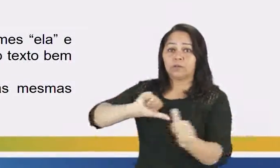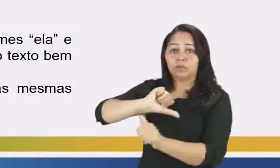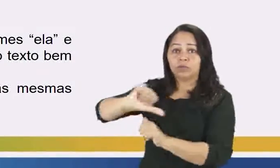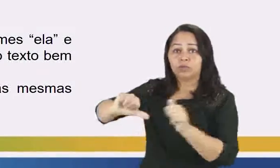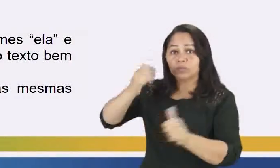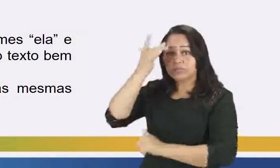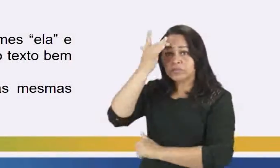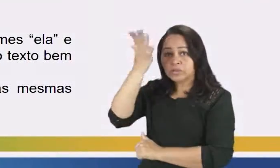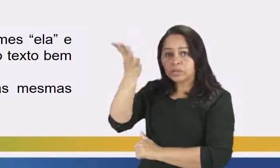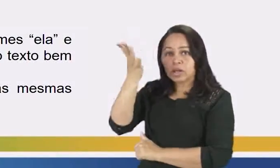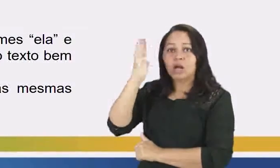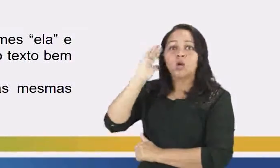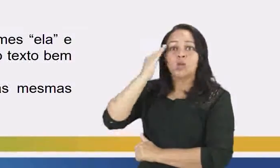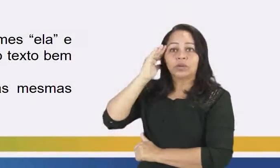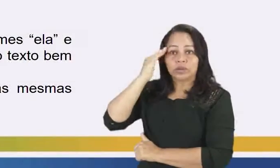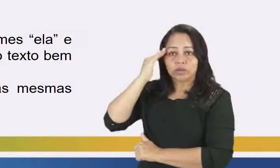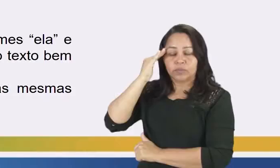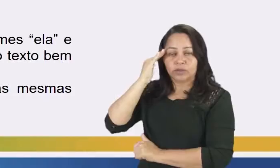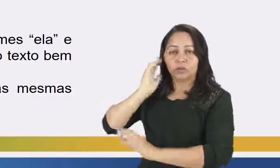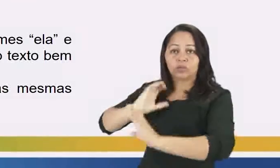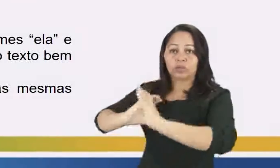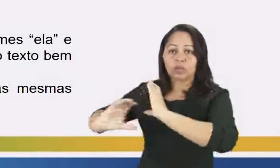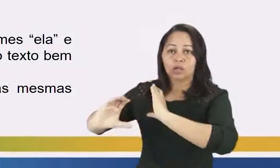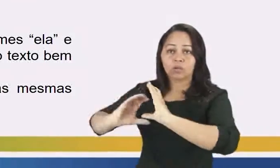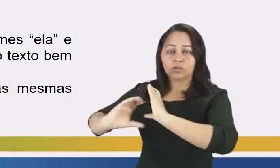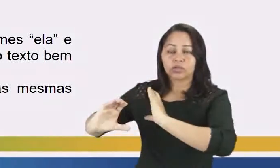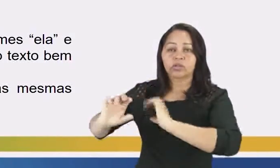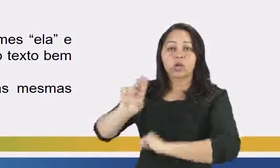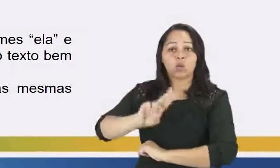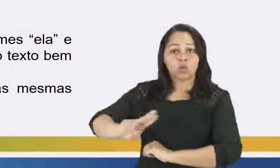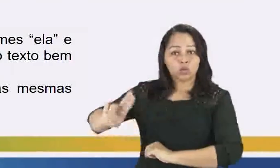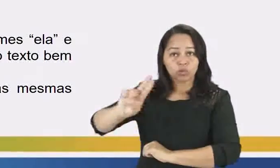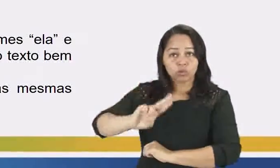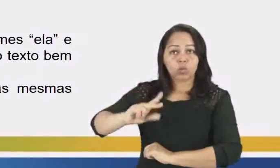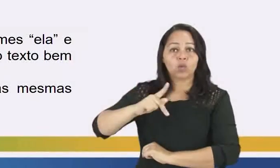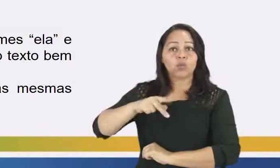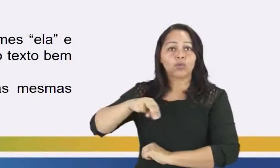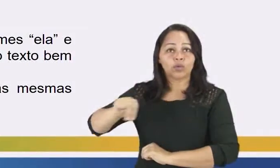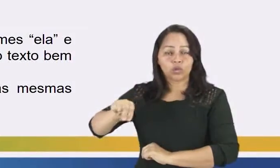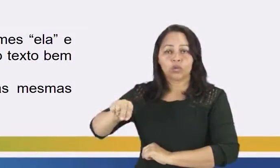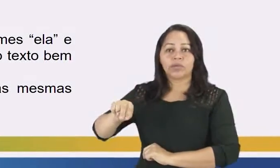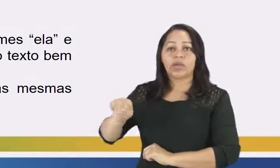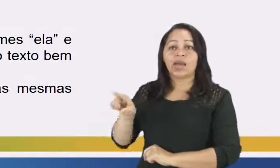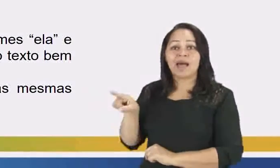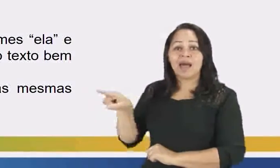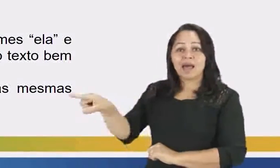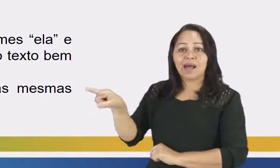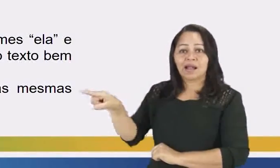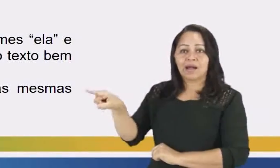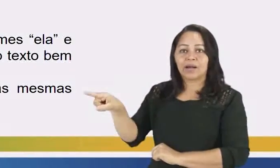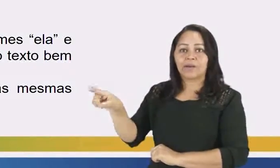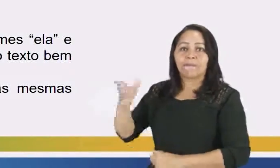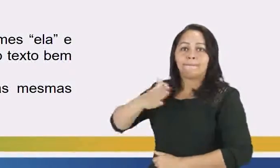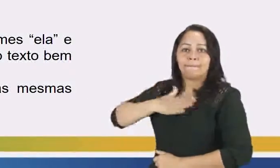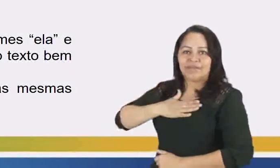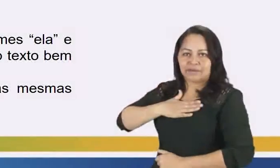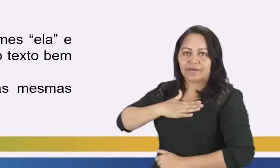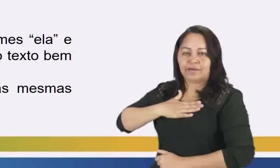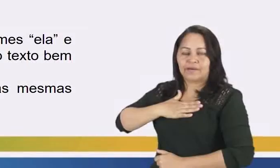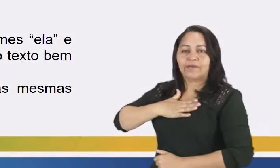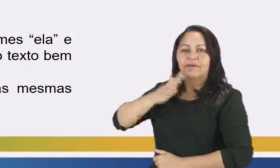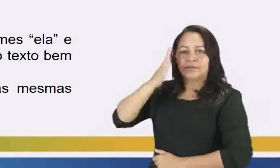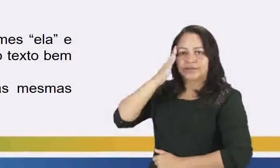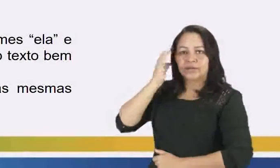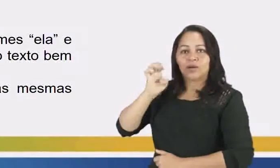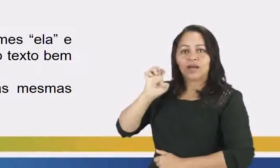facilitar o entendimento do que foi dito, ele usou o quê? Os pronomes ela e minha. Percebeu como usar esse